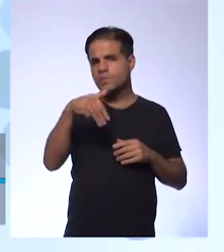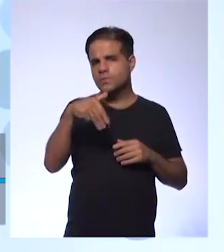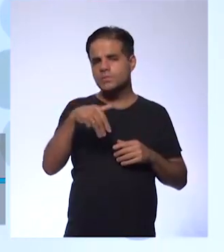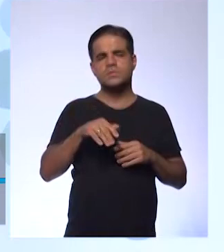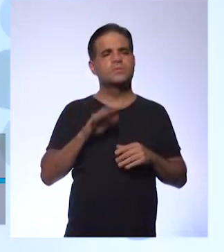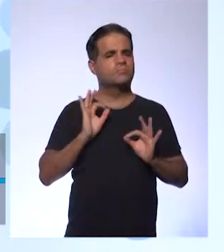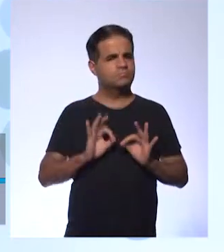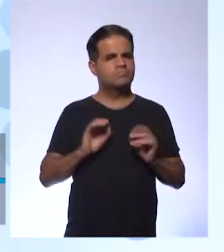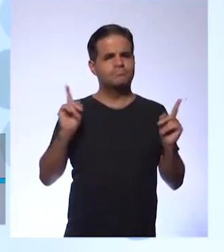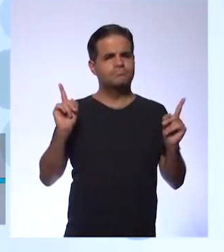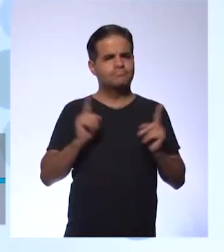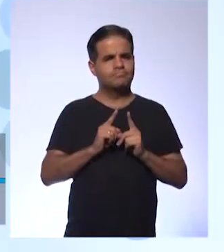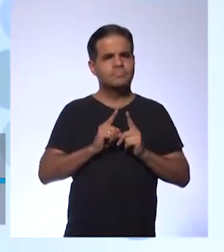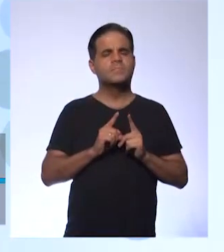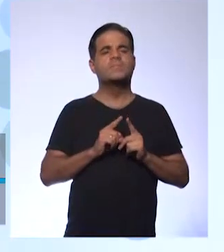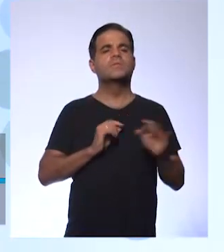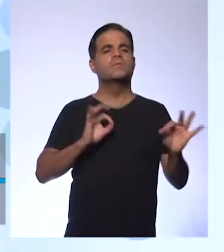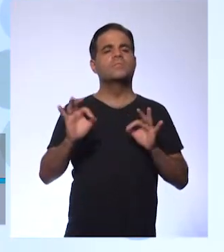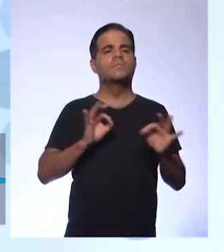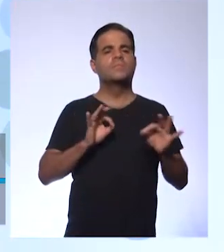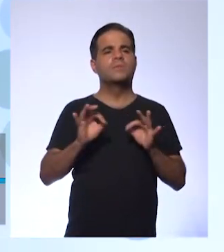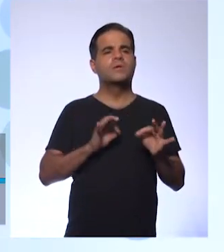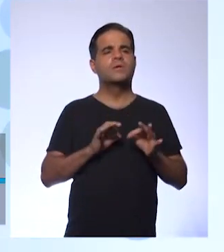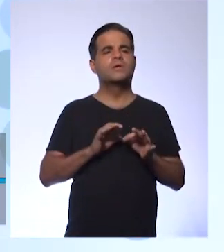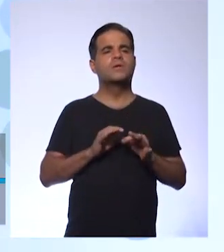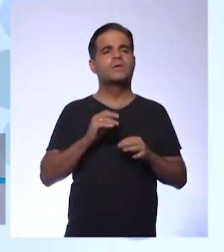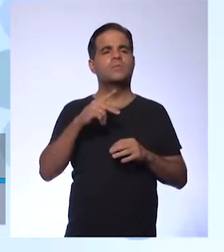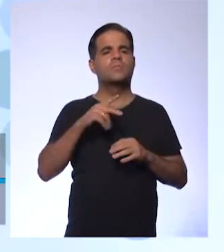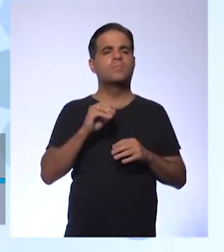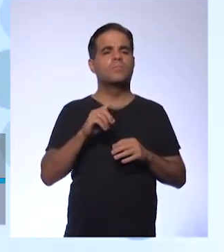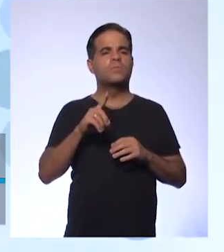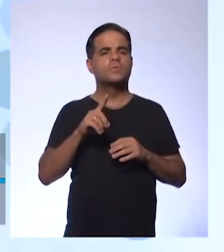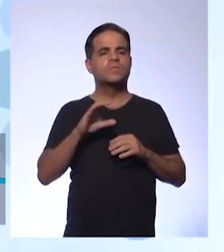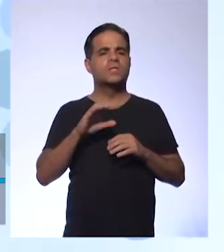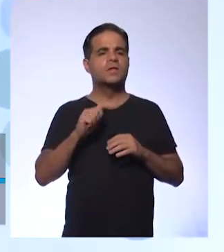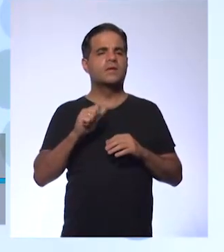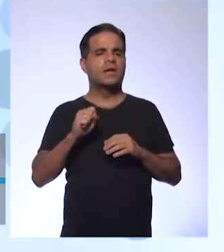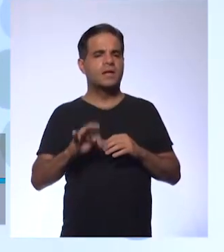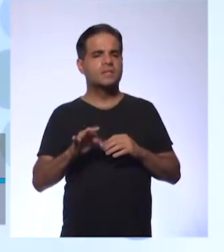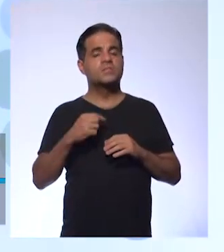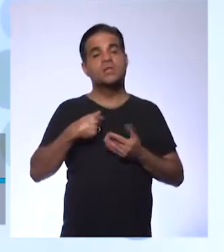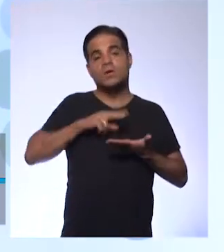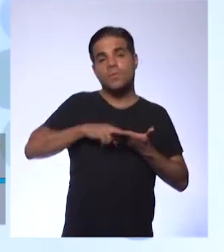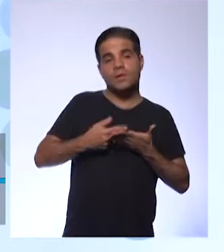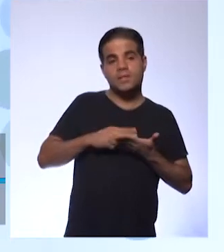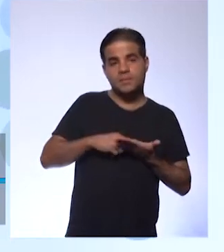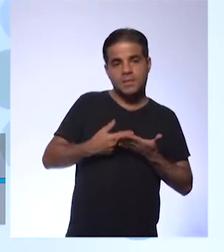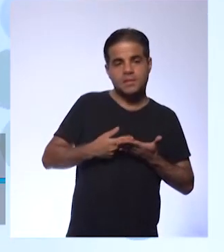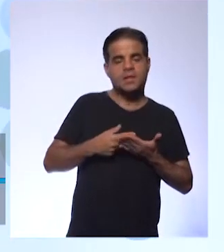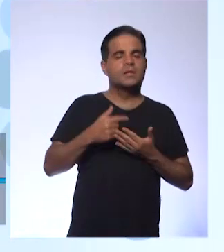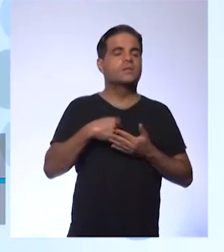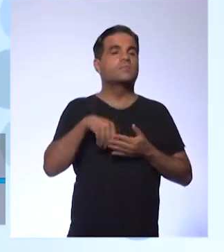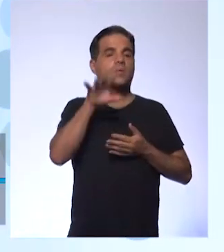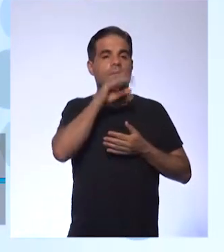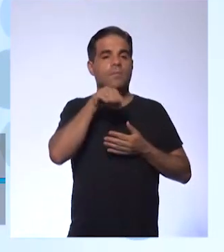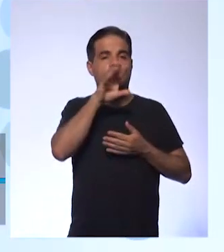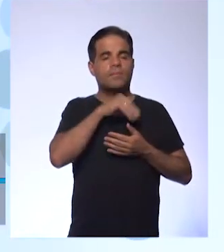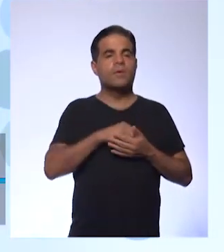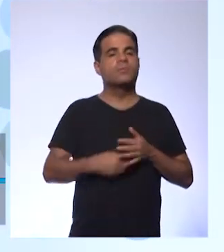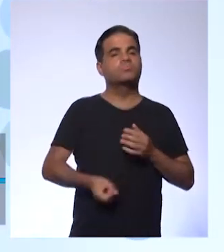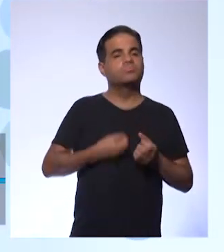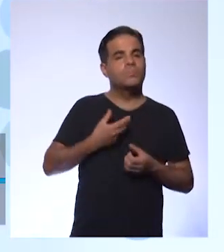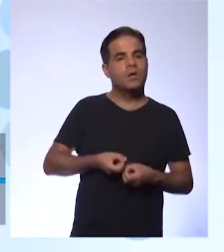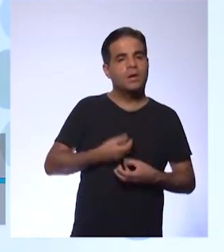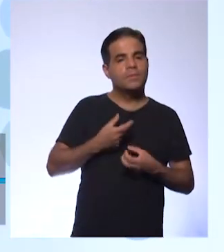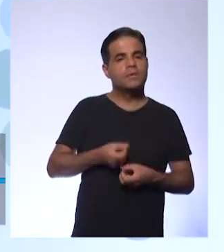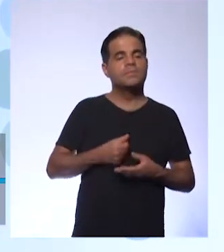bem pequenininho, mas eu preparei para vocês um podcast em que eu interpretei, tá? Um poema.